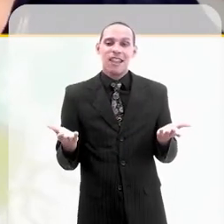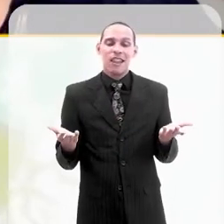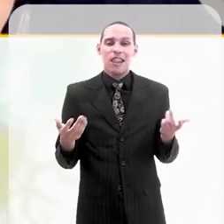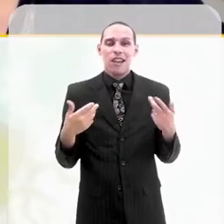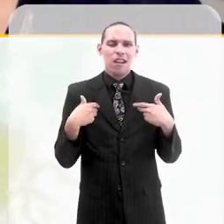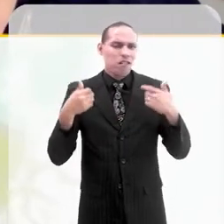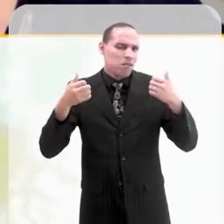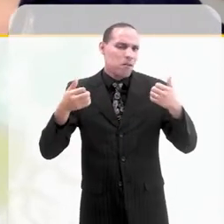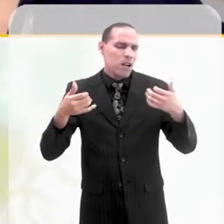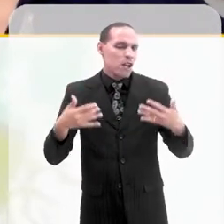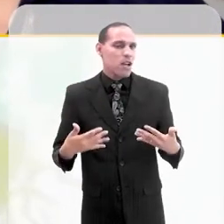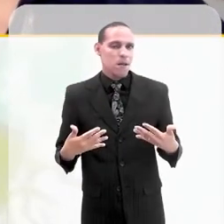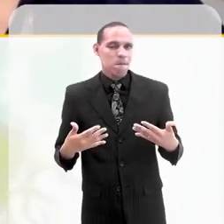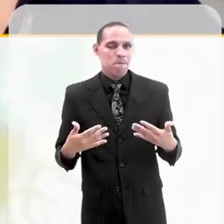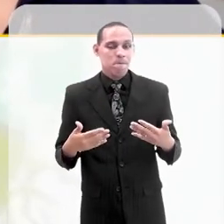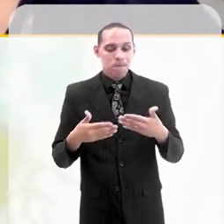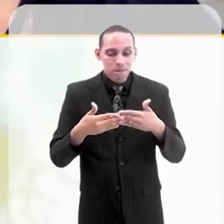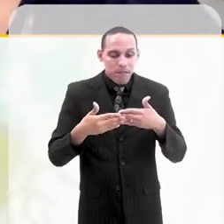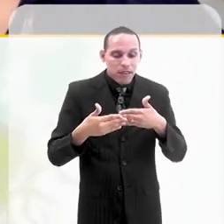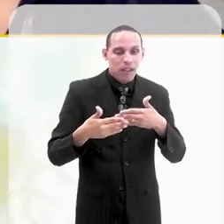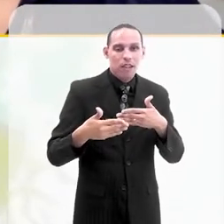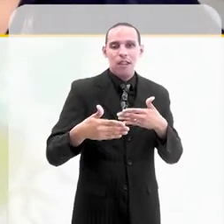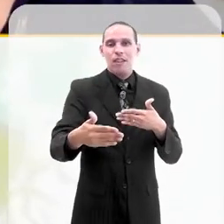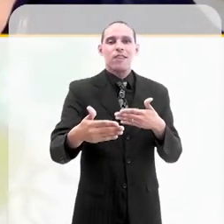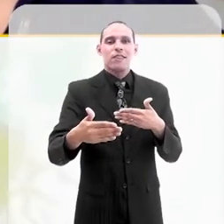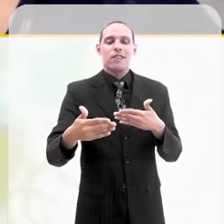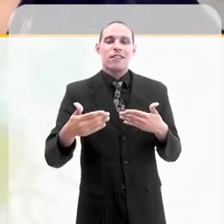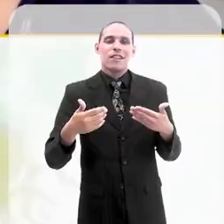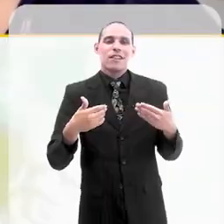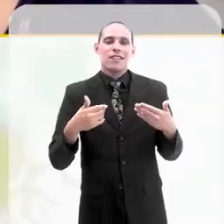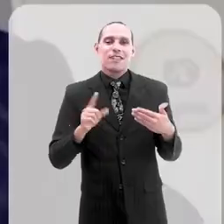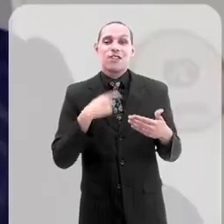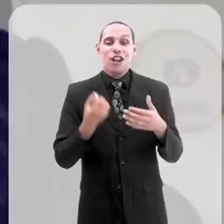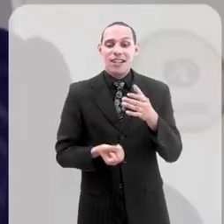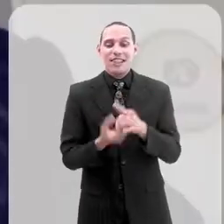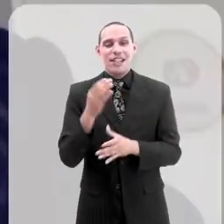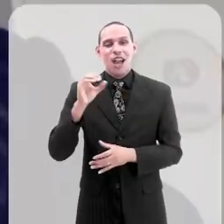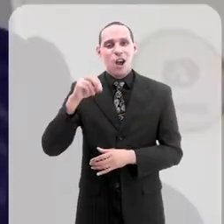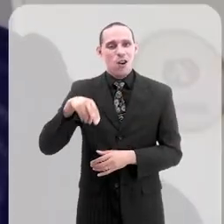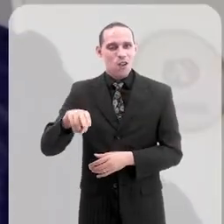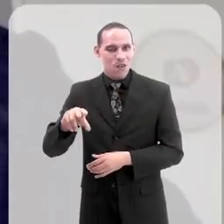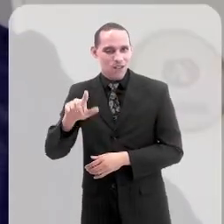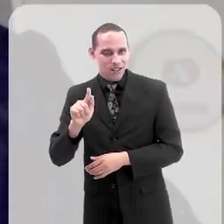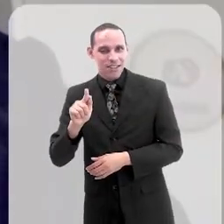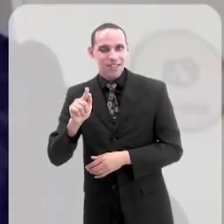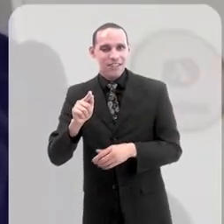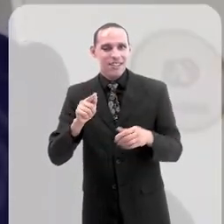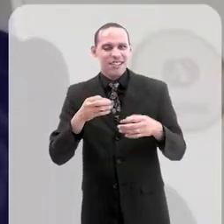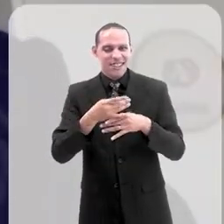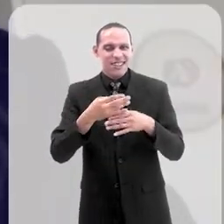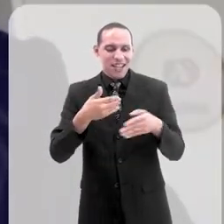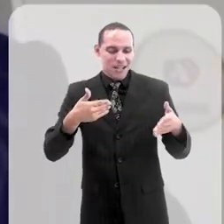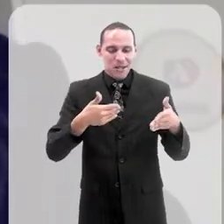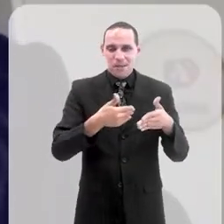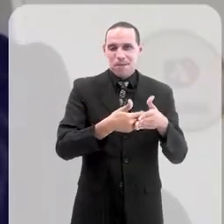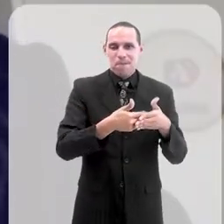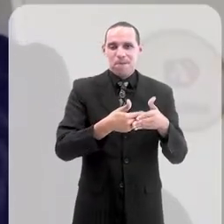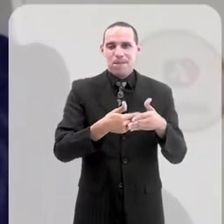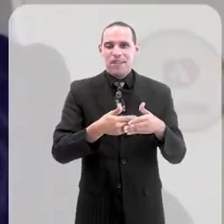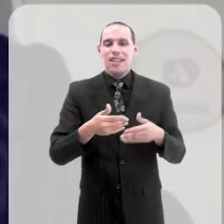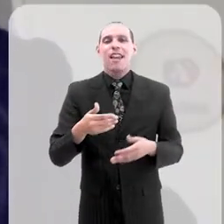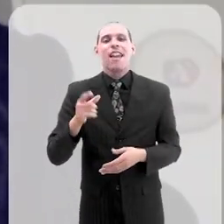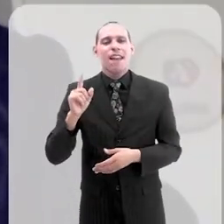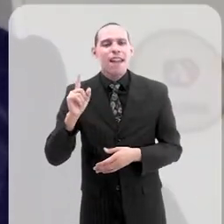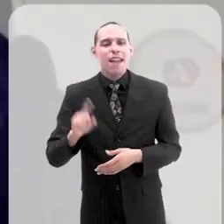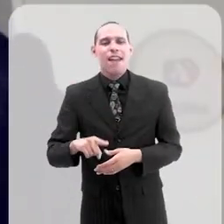isso porque a partir daí também nós criamos uma ONG em Ribeirão Preto, que se chama, é um centro especializado,